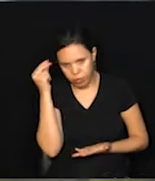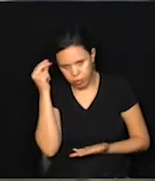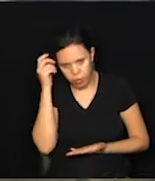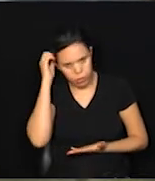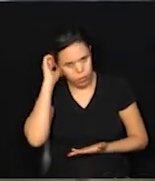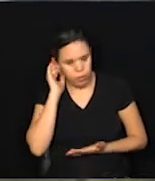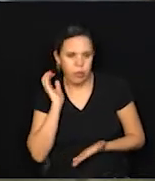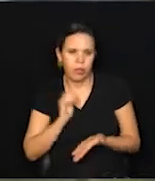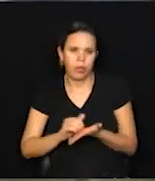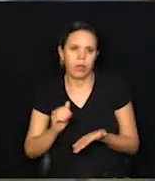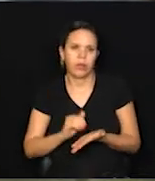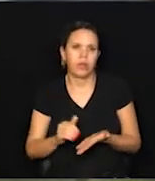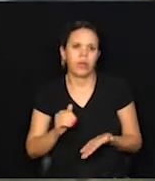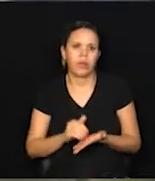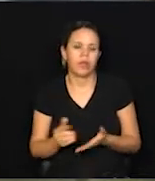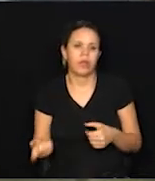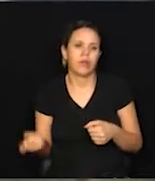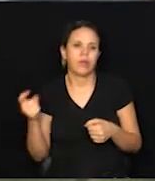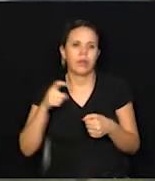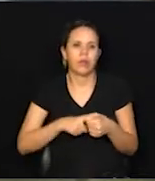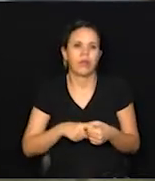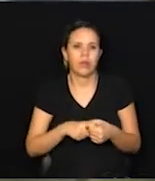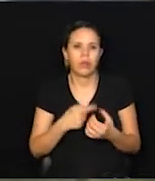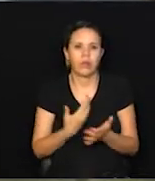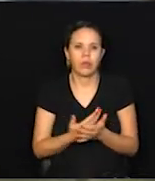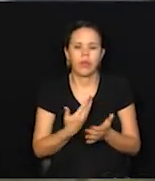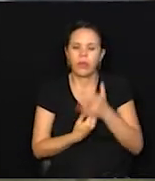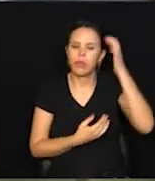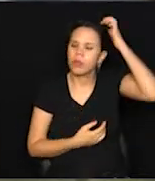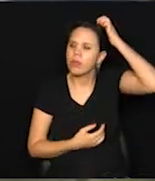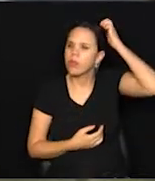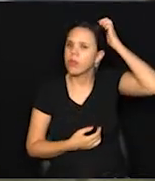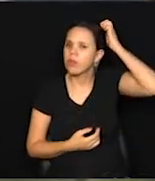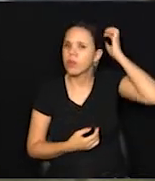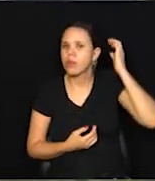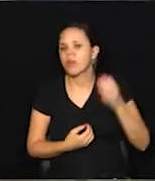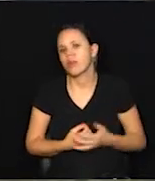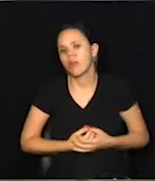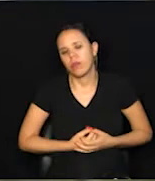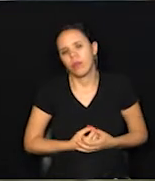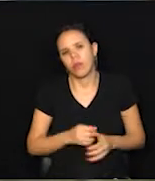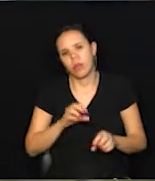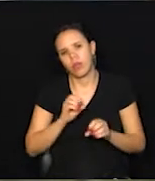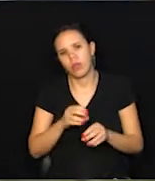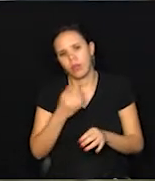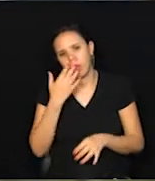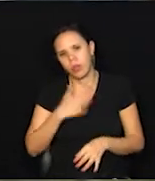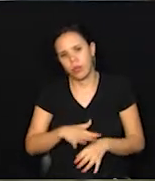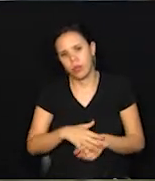os secretários, para retomar as aulas, principalmente as aulas, né, da educação